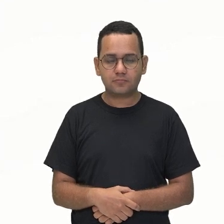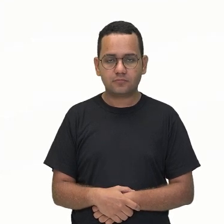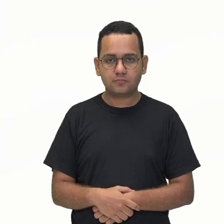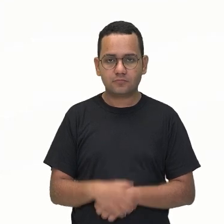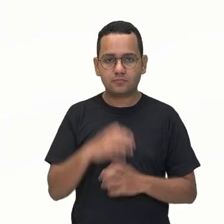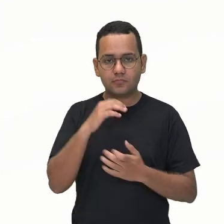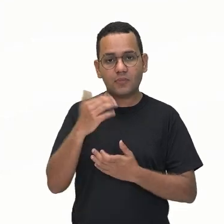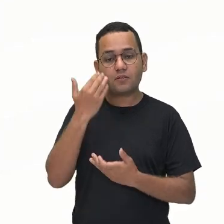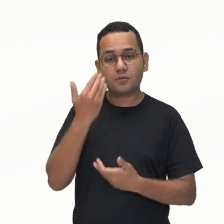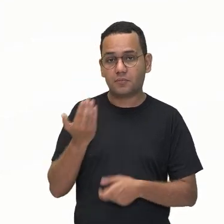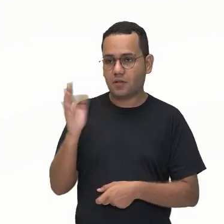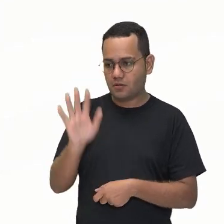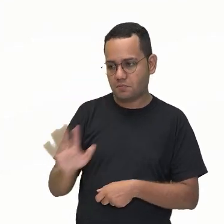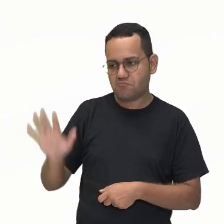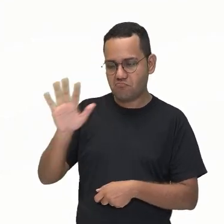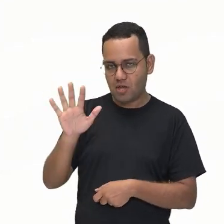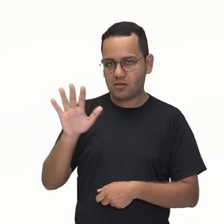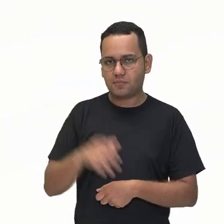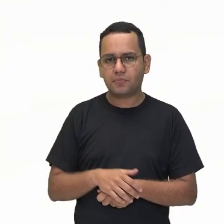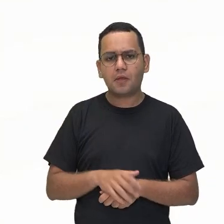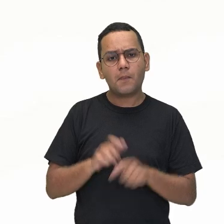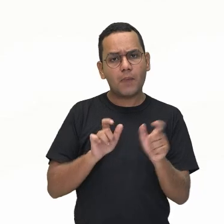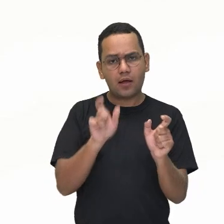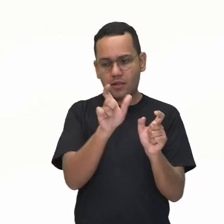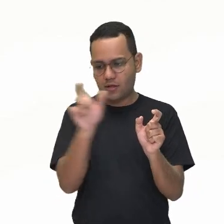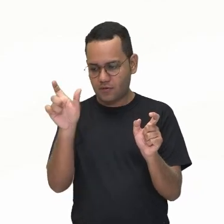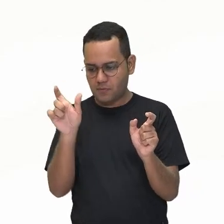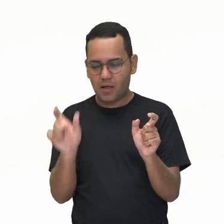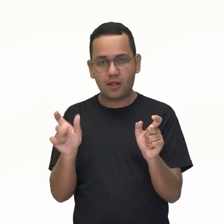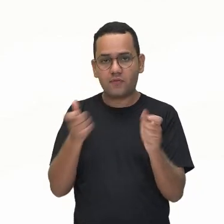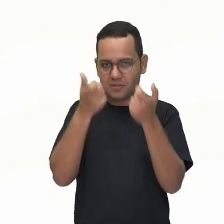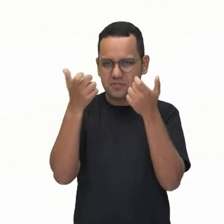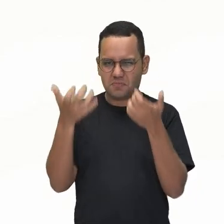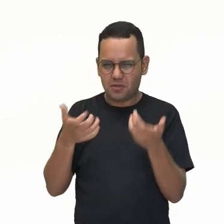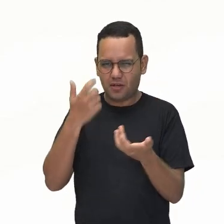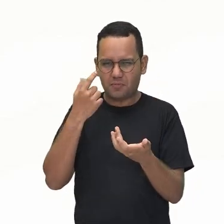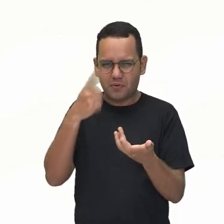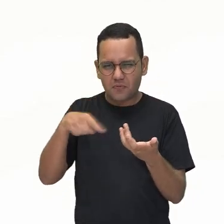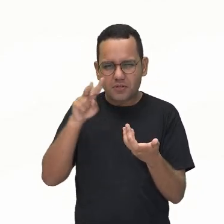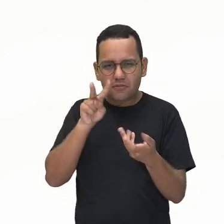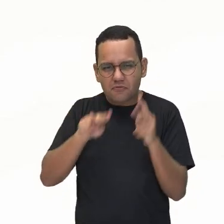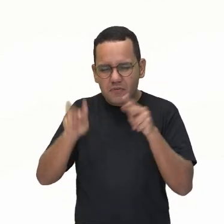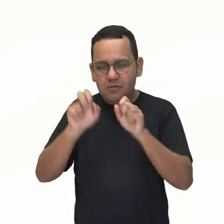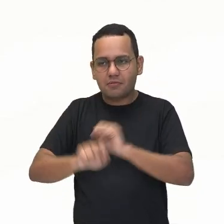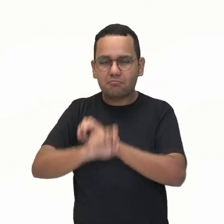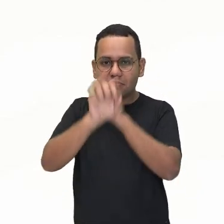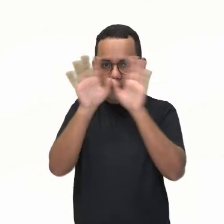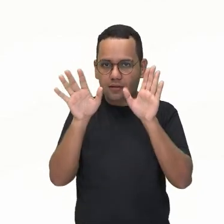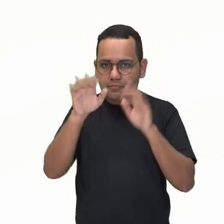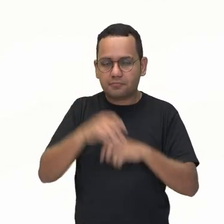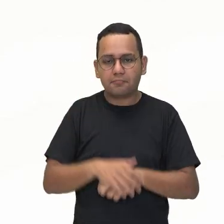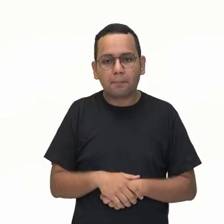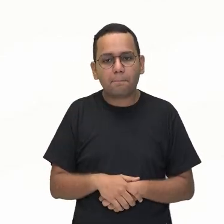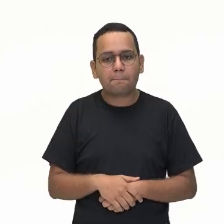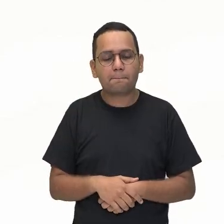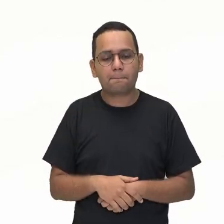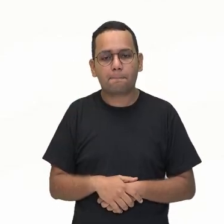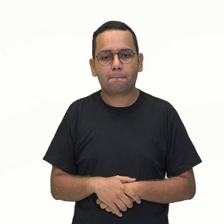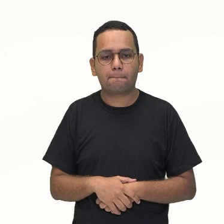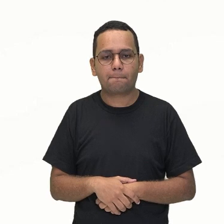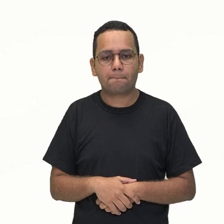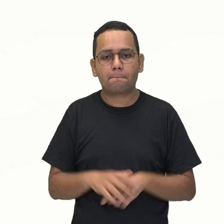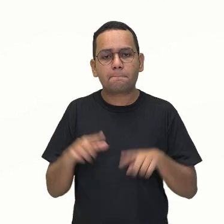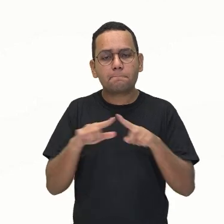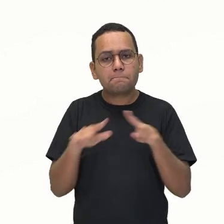ver agora, todos estes ambientes, eles têm aí um nome específico e neles